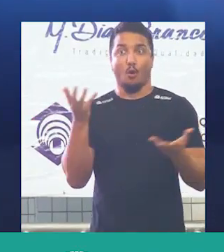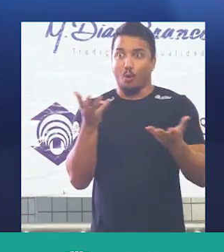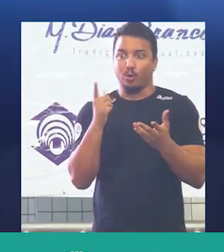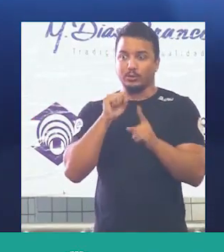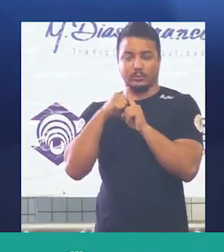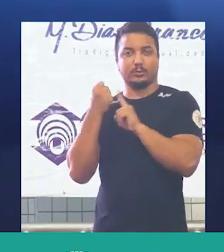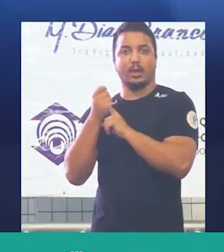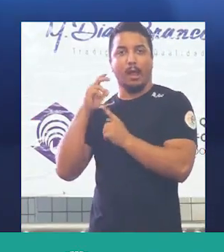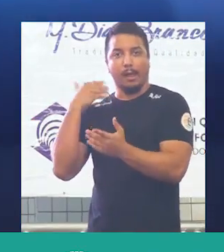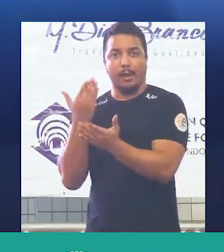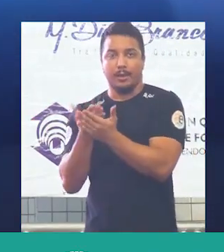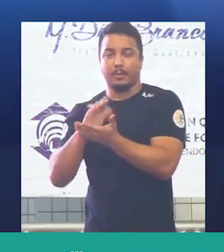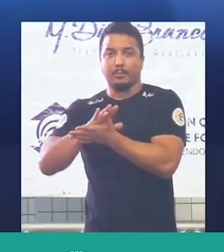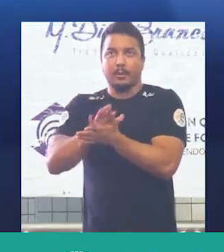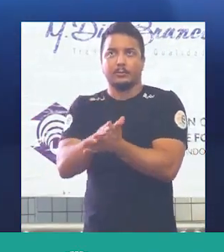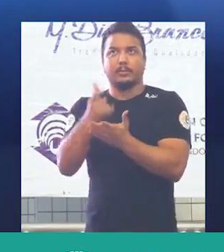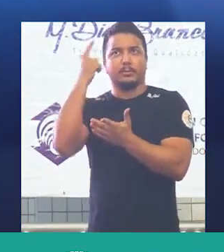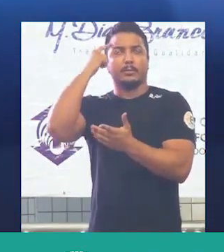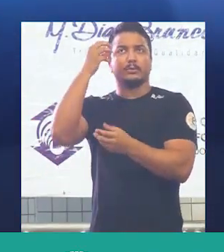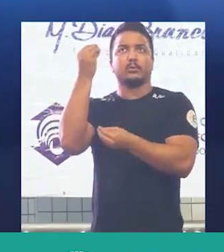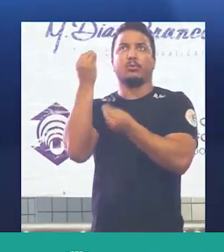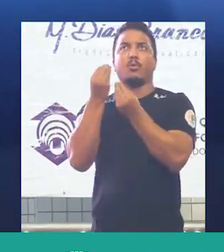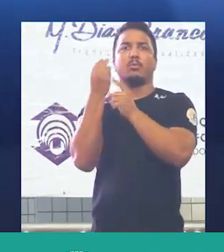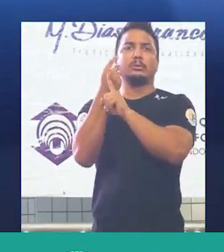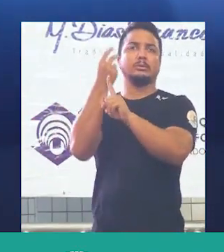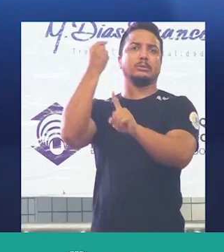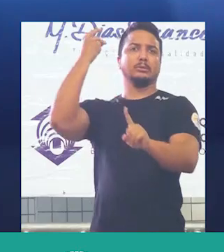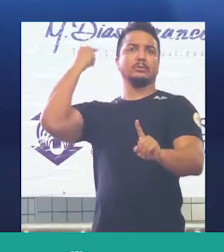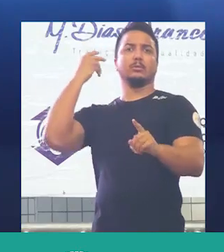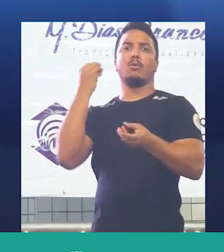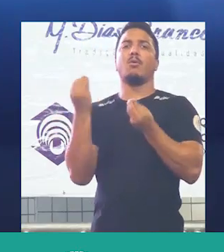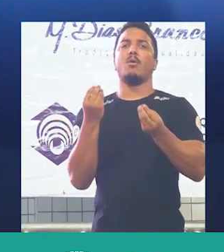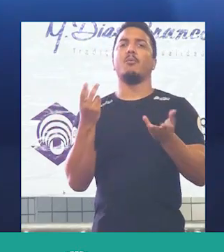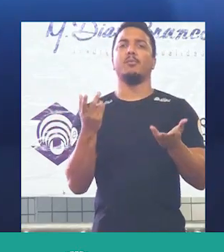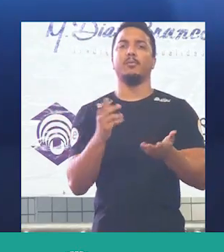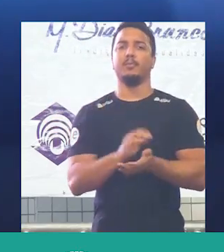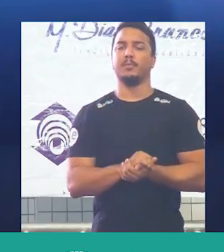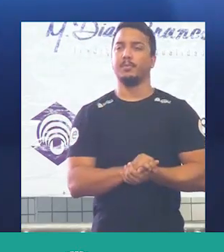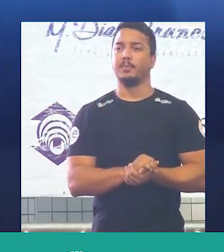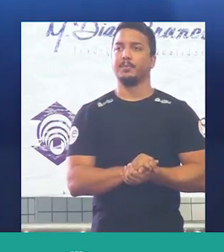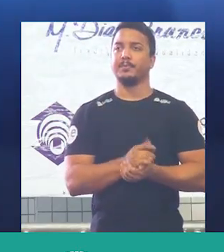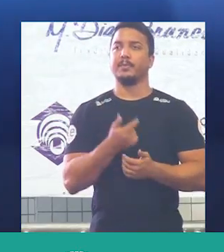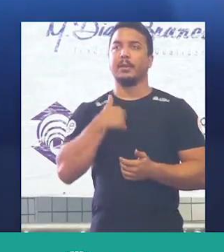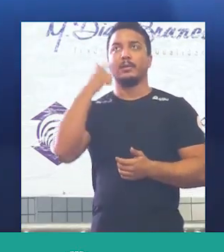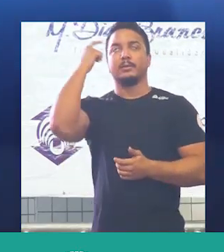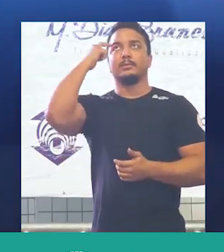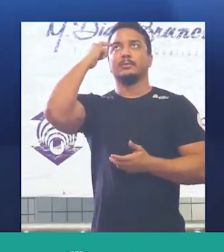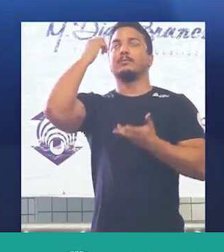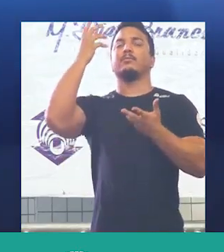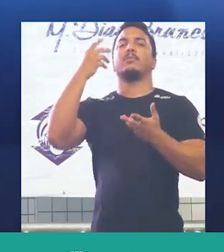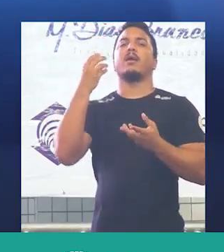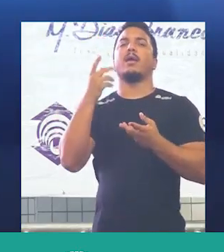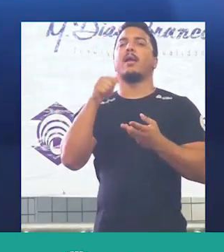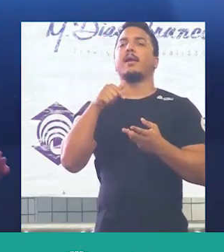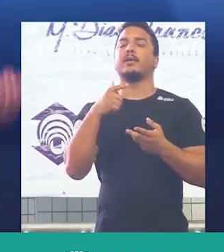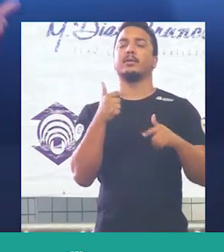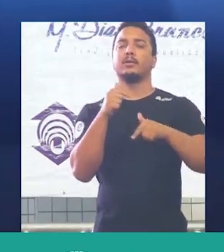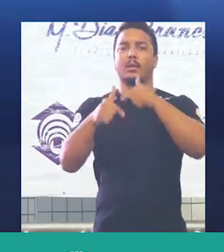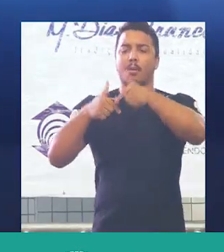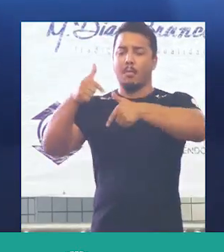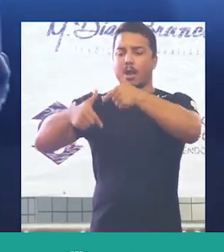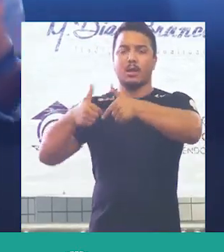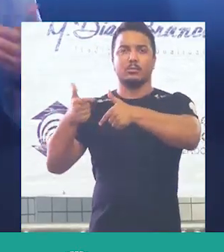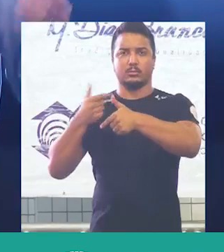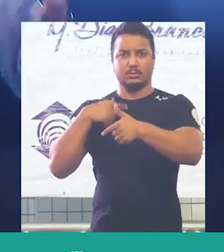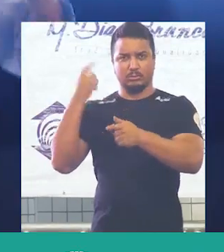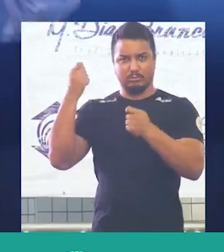nossa sociedade é preconceituosa, imagine naquela época, não é não? Imagine, já pensou?